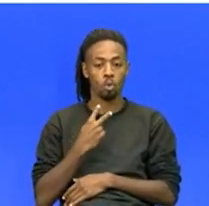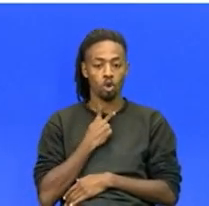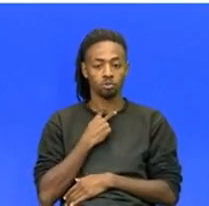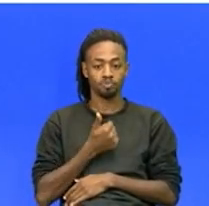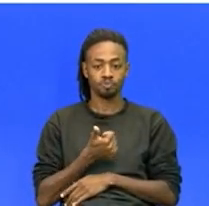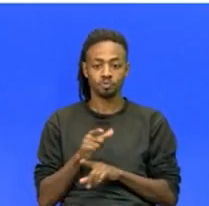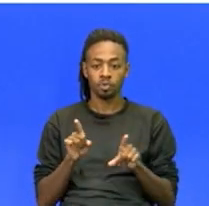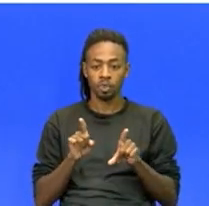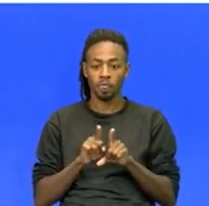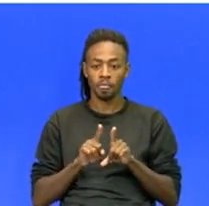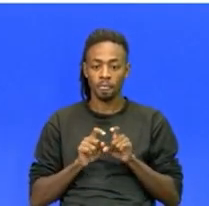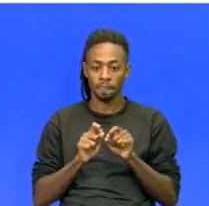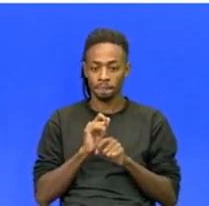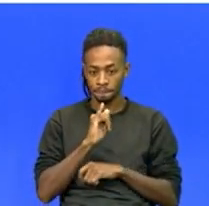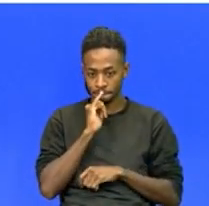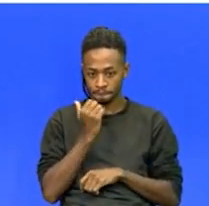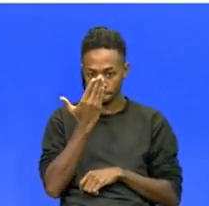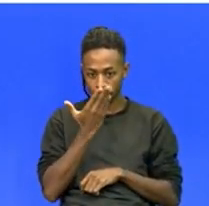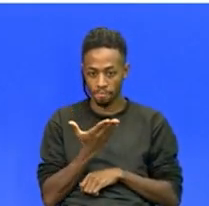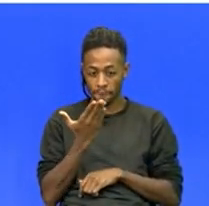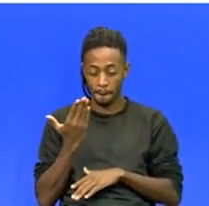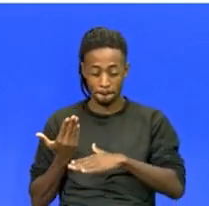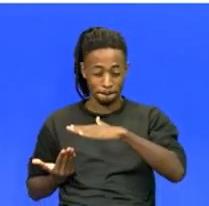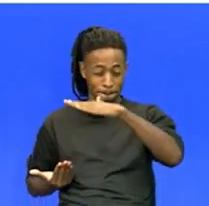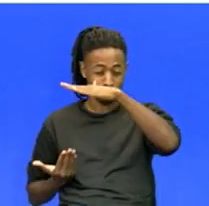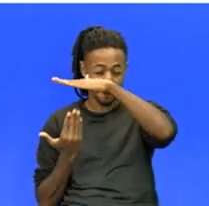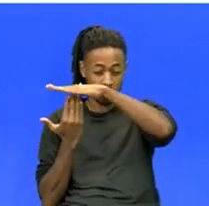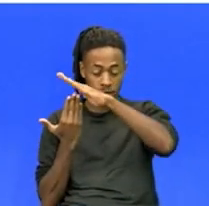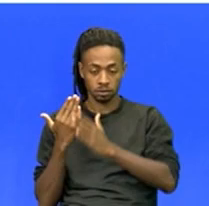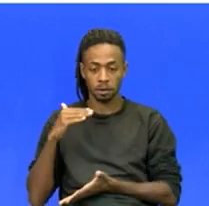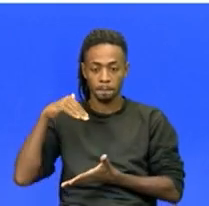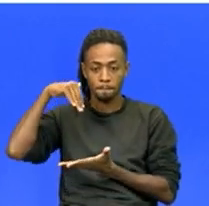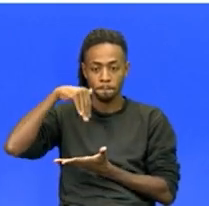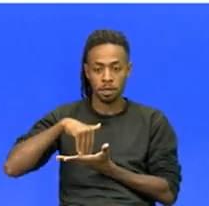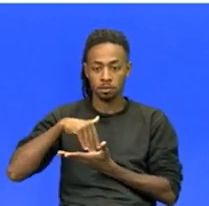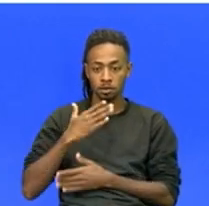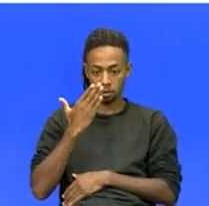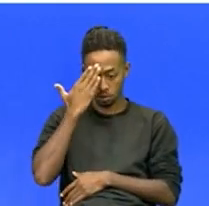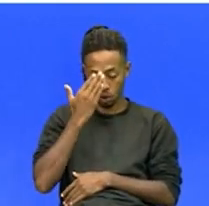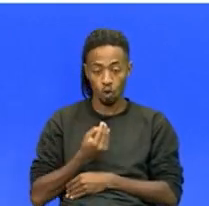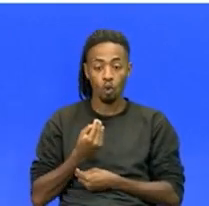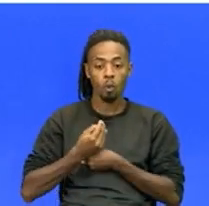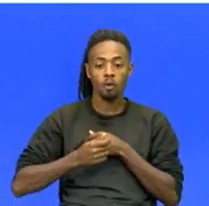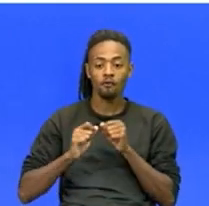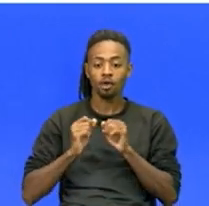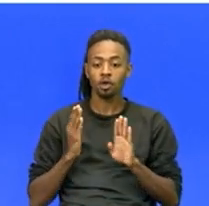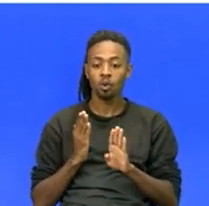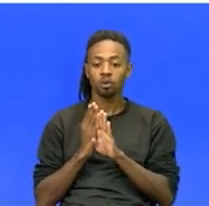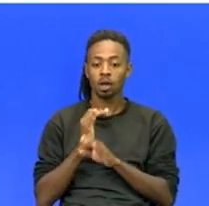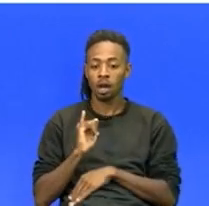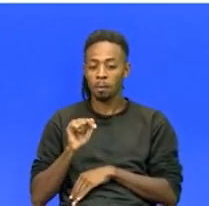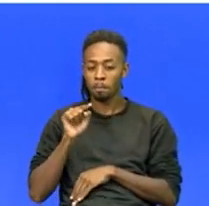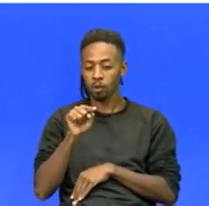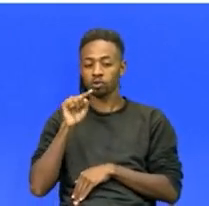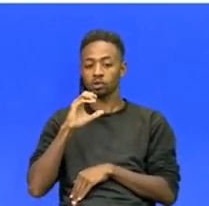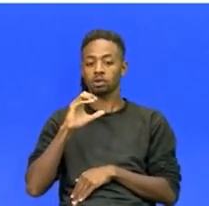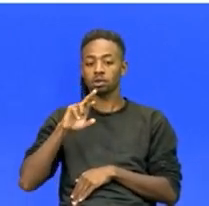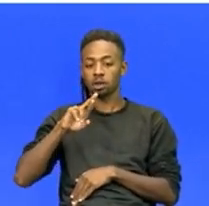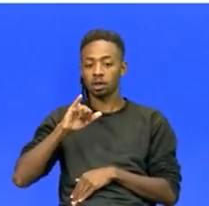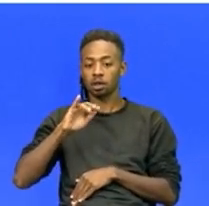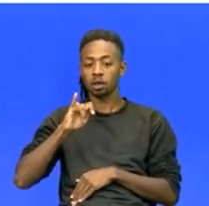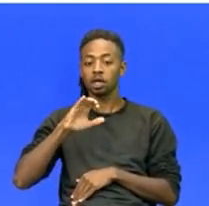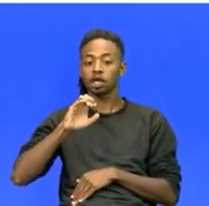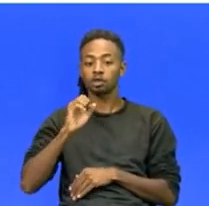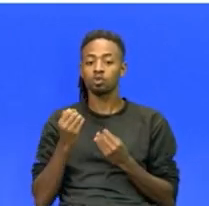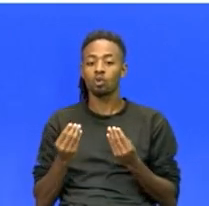O ponto, então, em relação a máximos e mínimos, a gente tem que saber como faz para encontrar pontos críticos. Então, aqui no ponto crítico